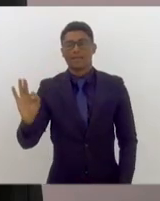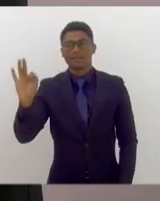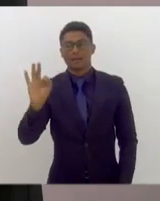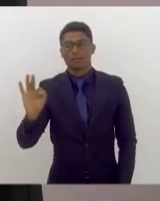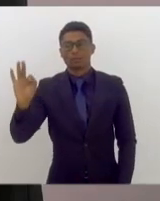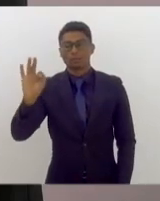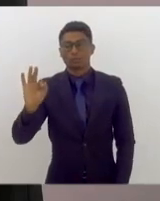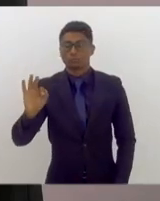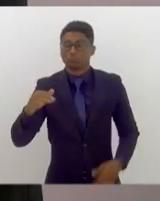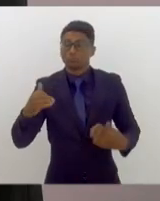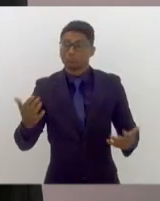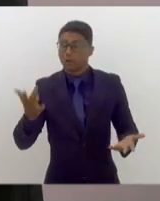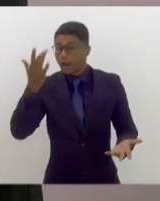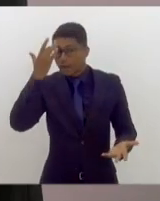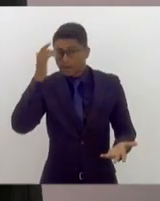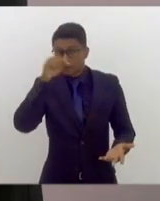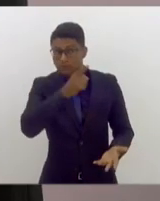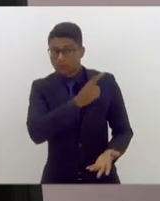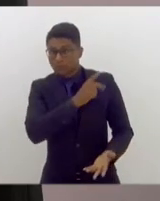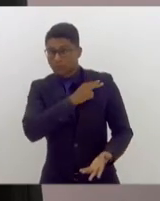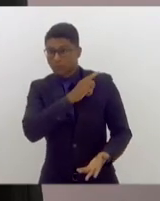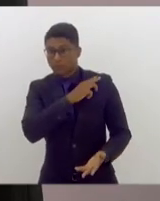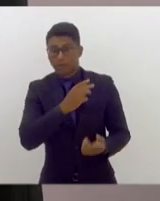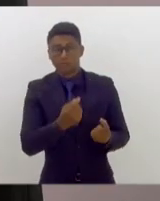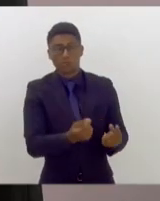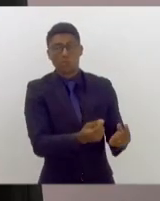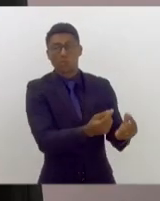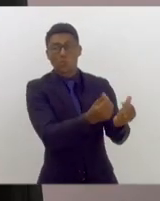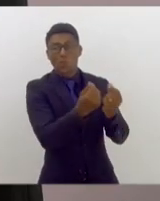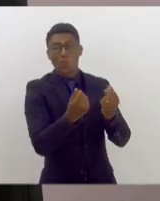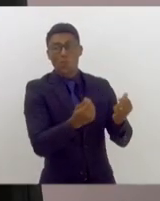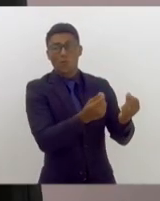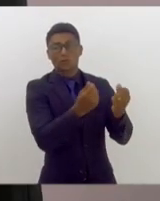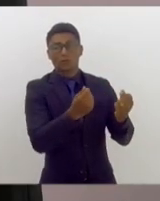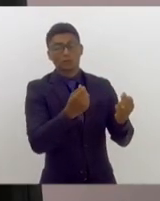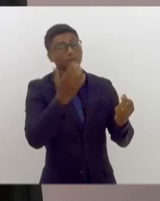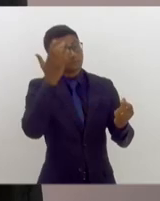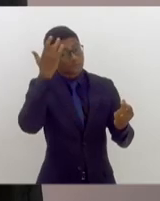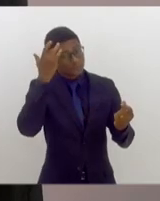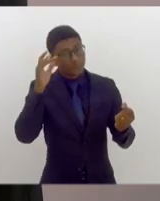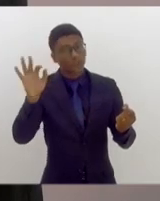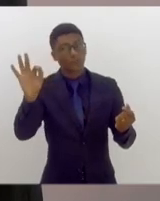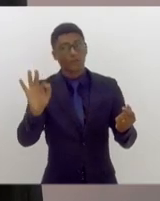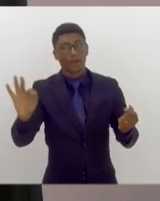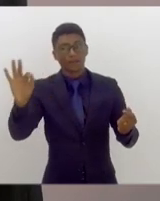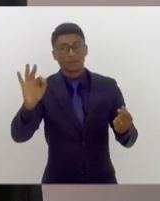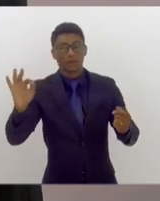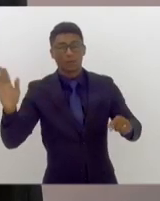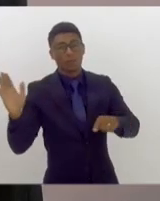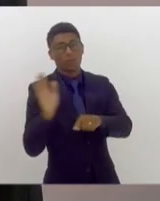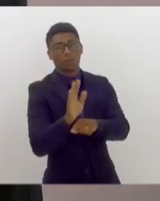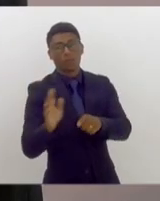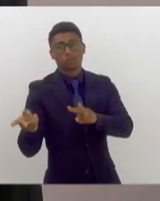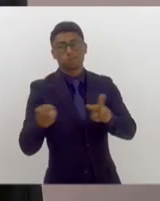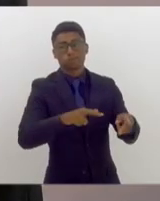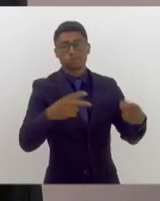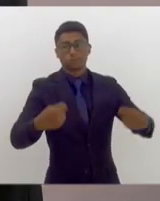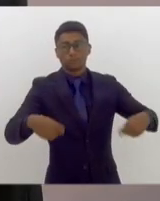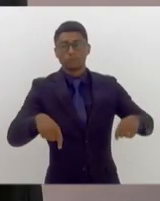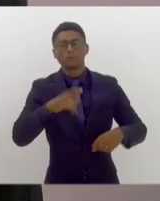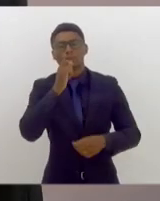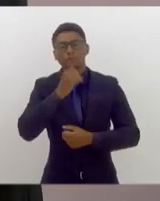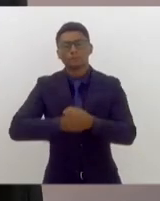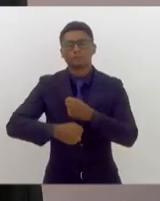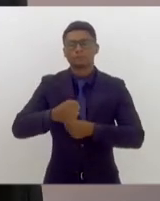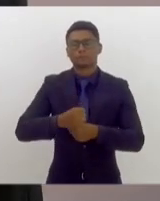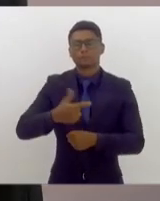do custeio do ensino médio, né, como forma de compensação do desequilíbrio enorme que existe. No Rio de Janeiro, por exemplo, dados de 2021, a